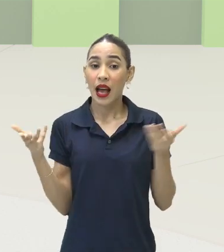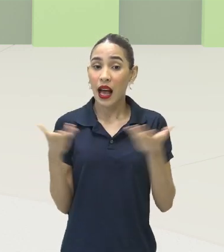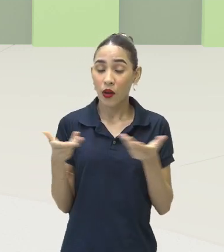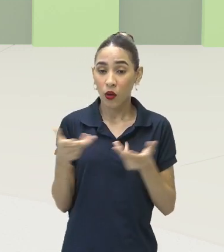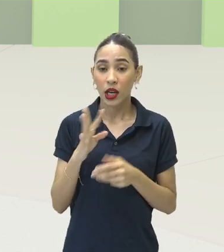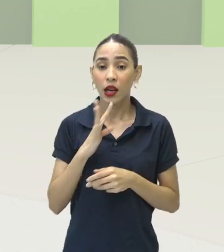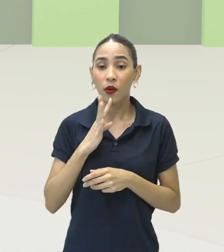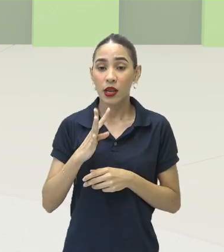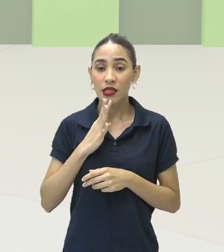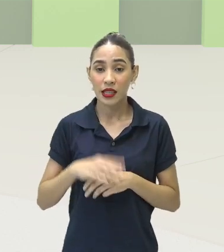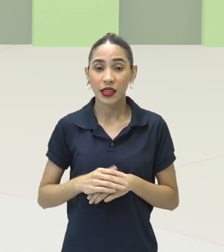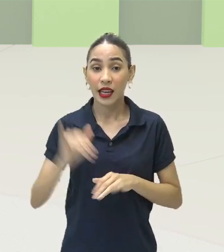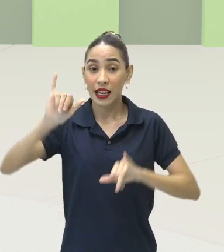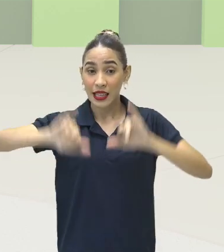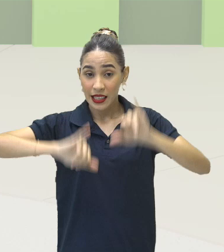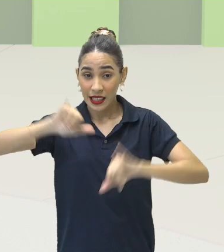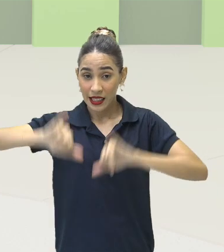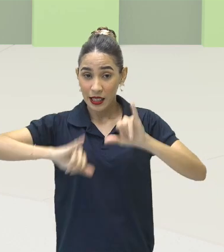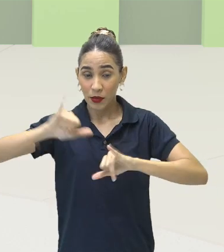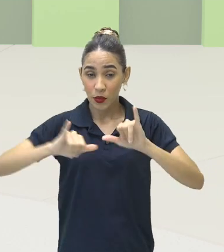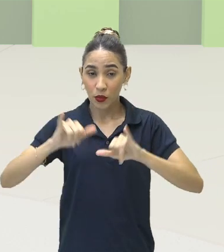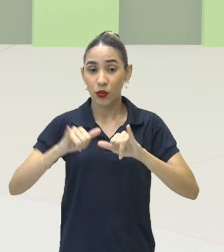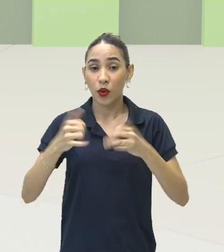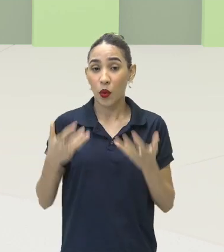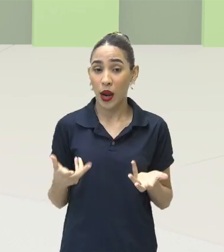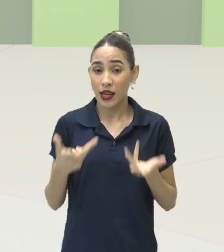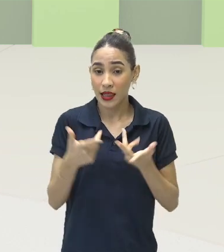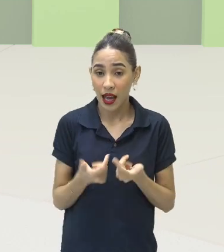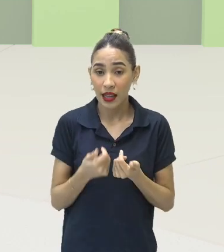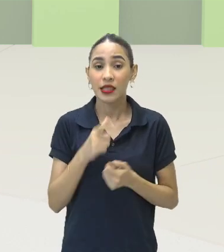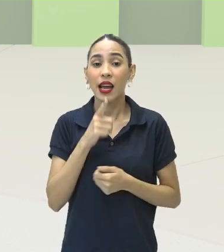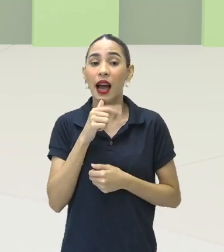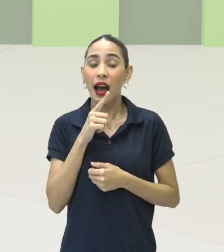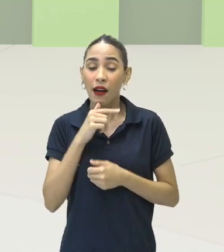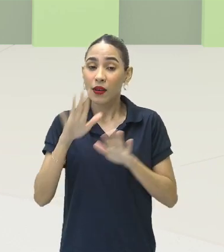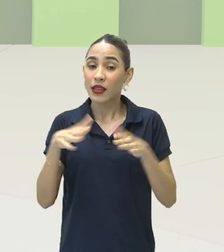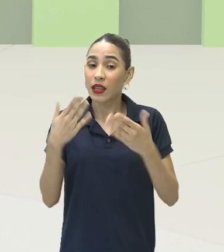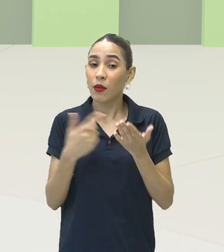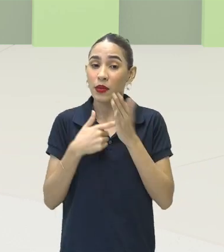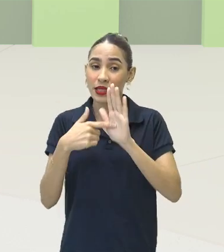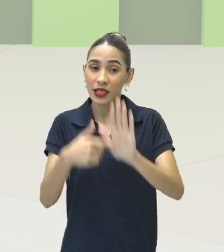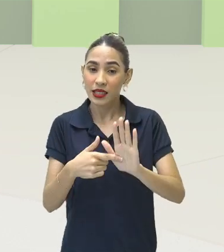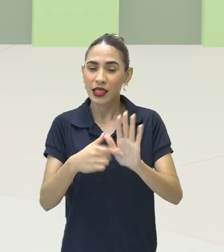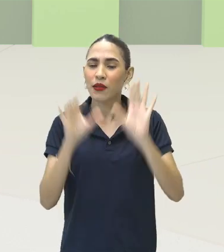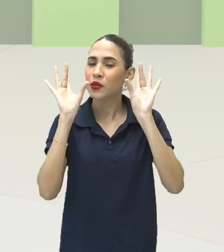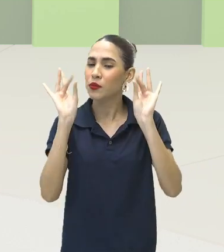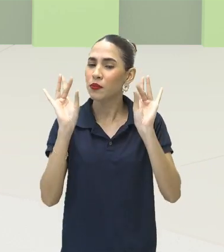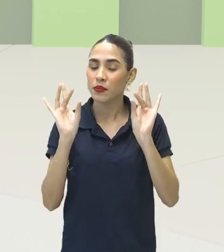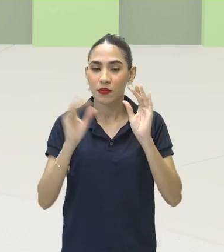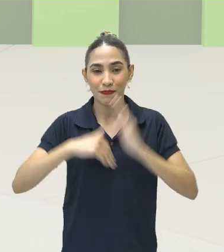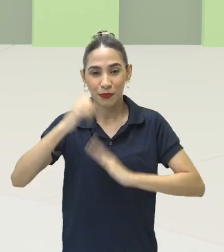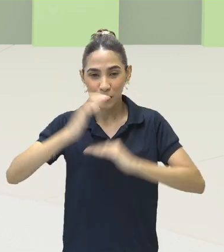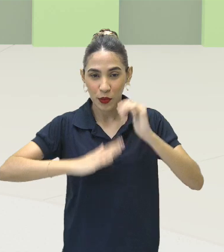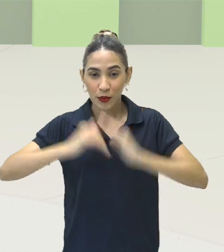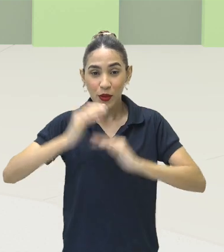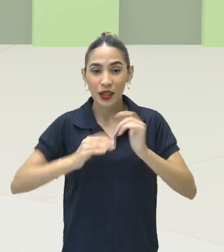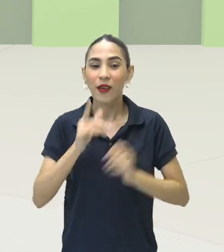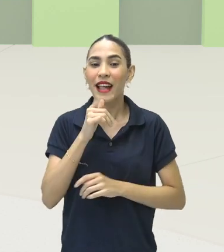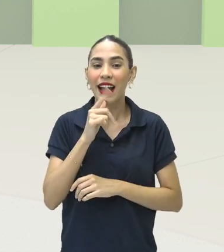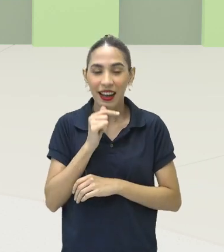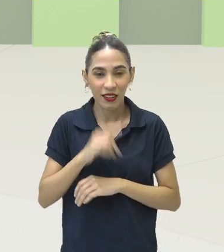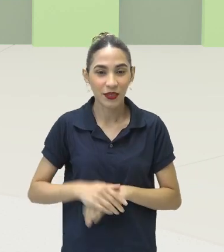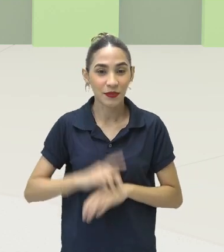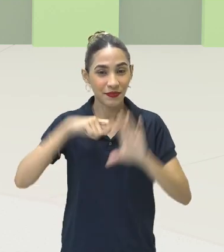os parâmetros químicos de qualidade da água. E para isso eu trouxe uma pessoa especialista em água.